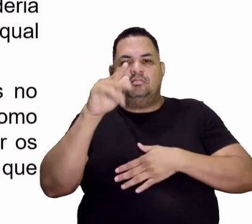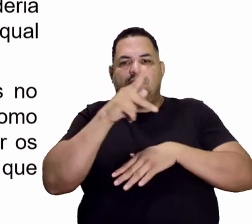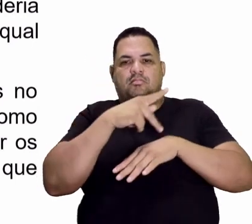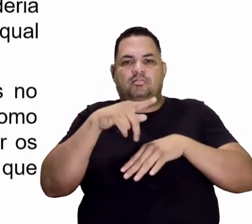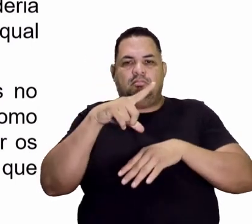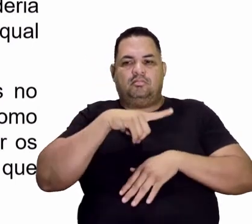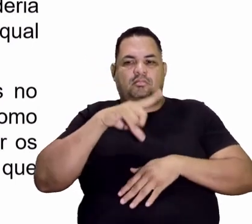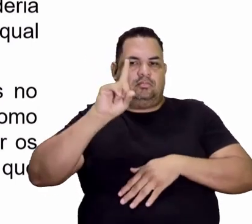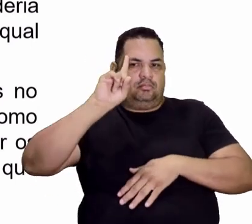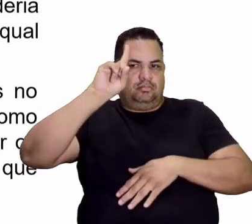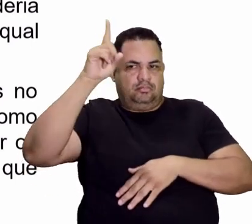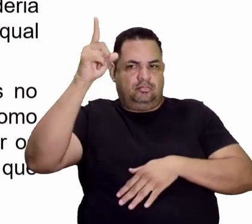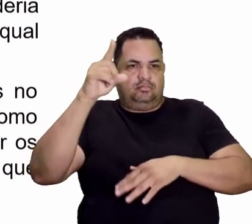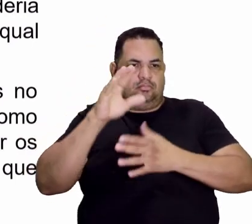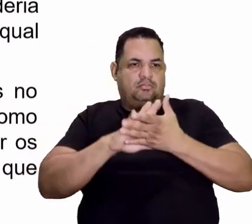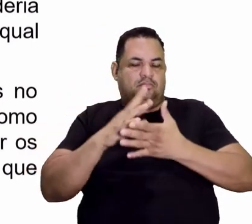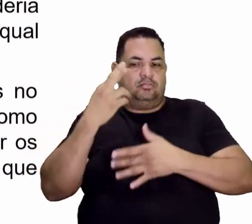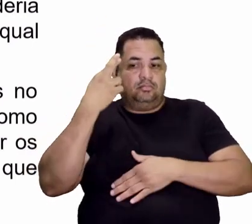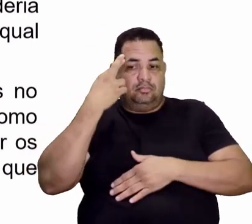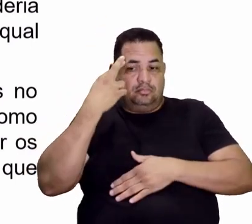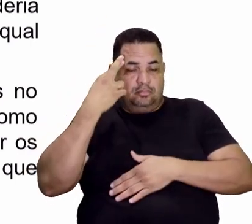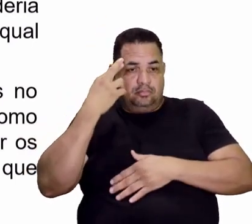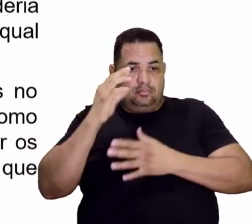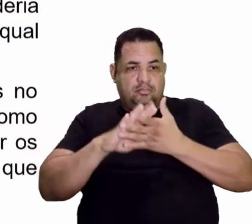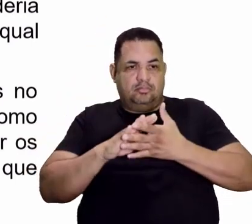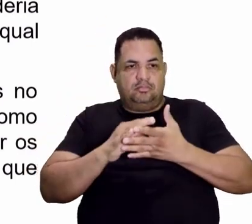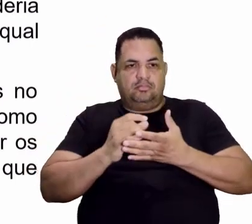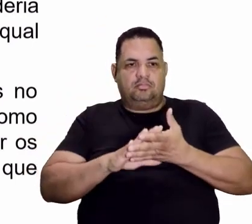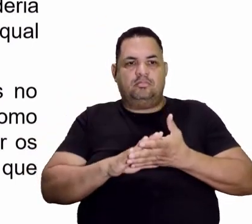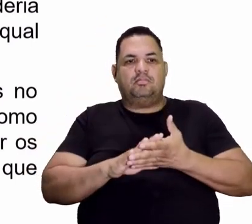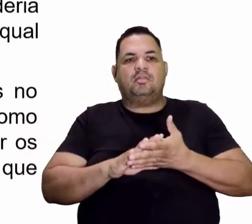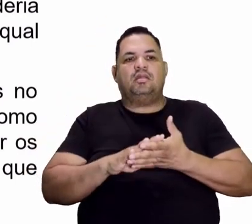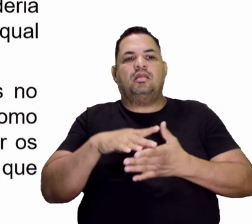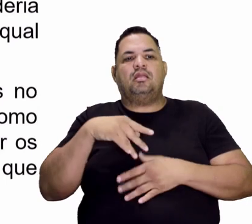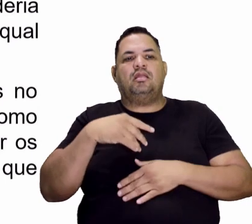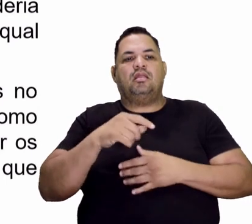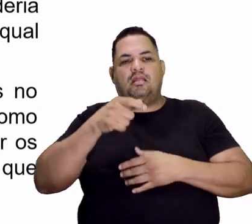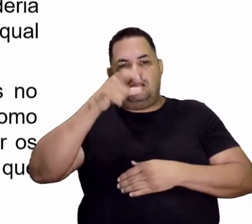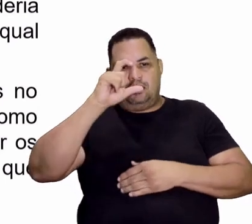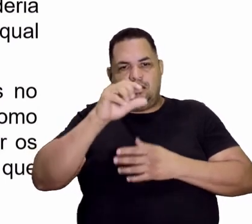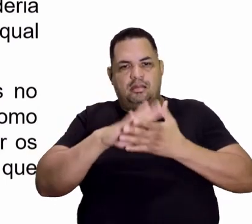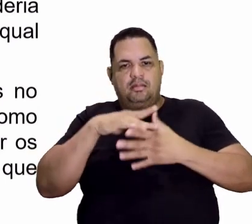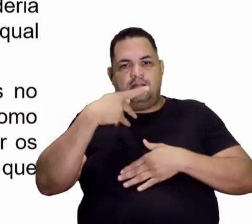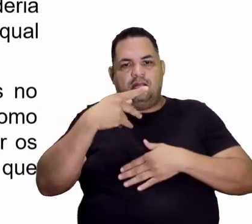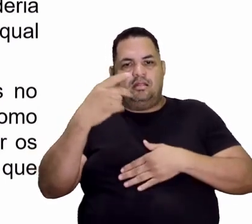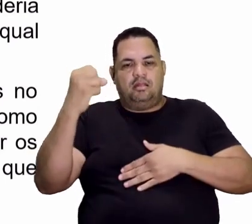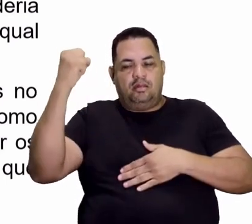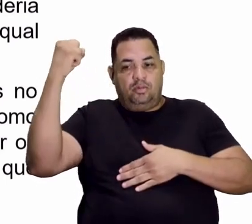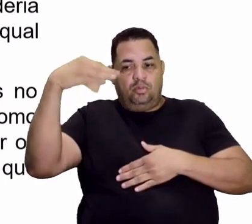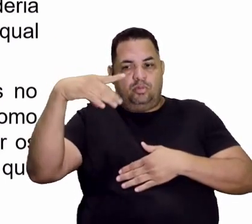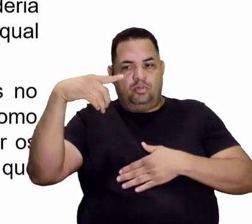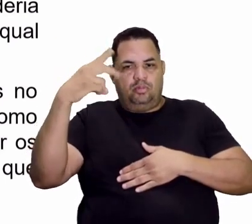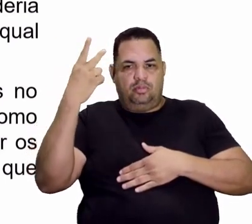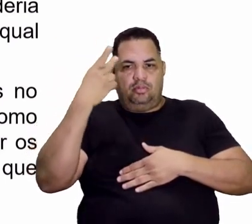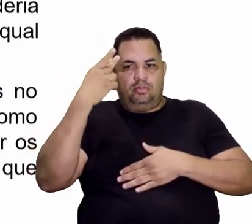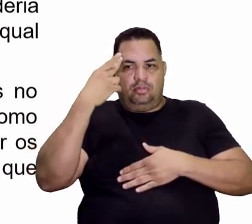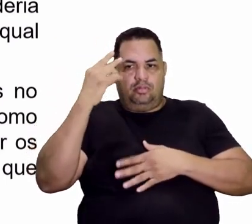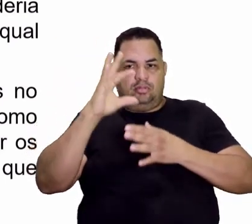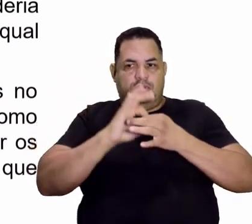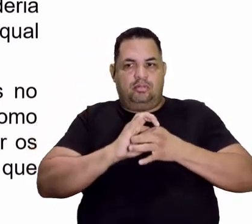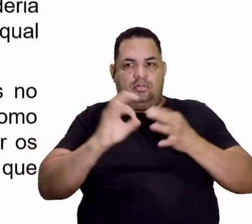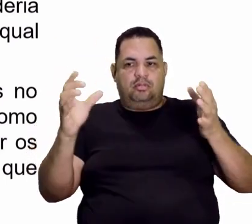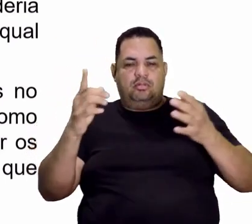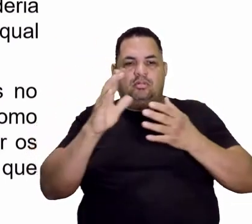ideal. O ideal da razão, que Descartes chamava de luz natural. As luzes da razão, libertadas da